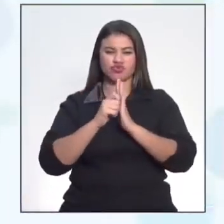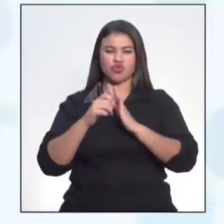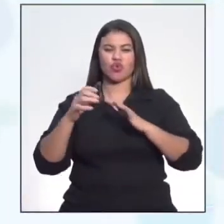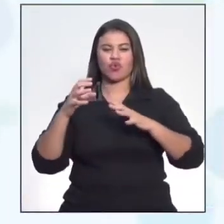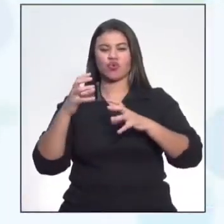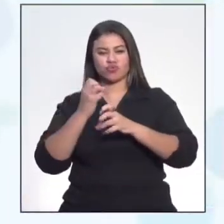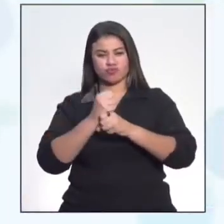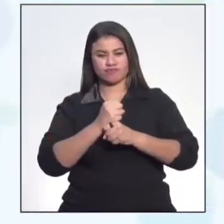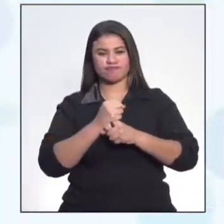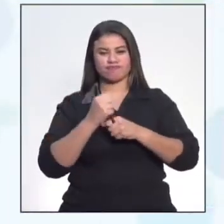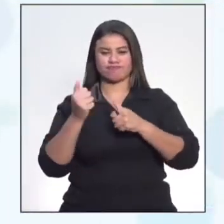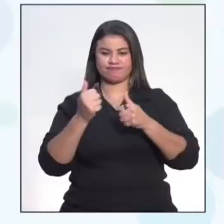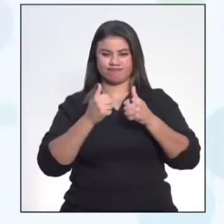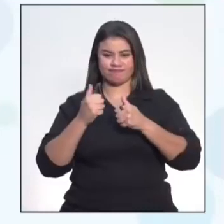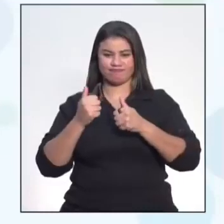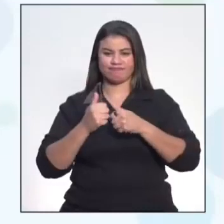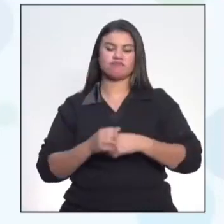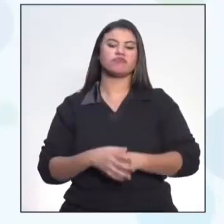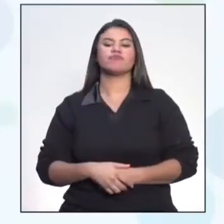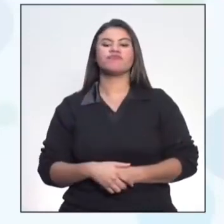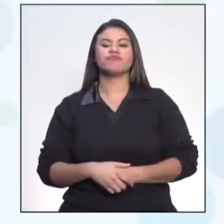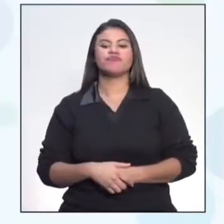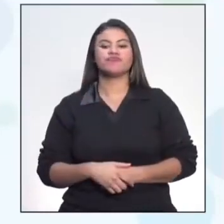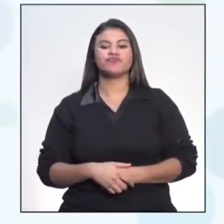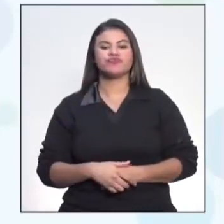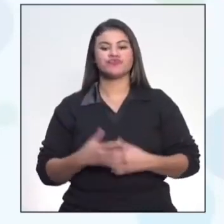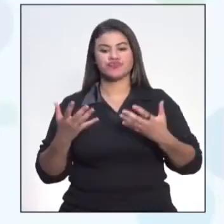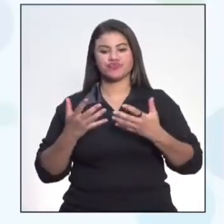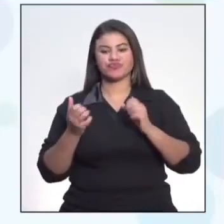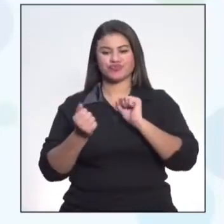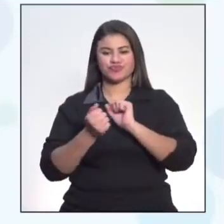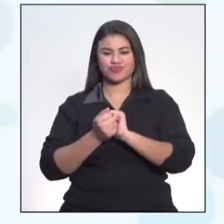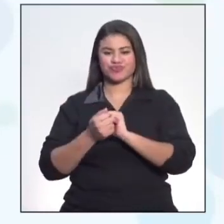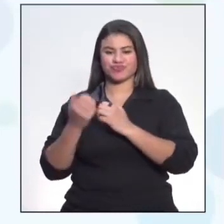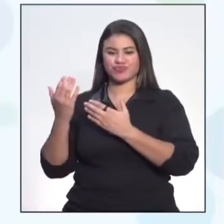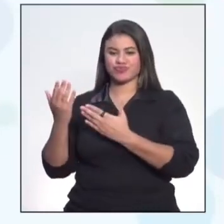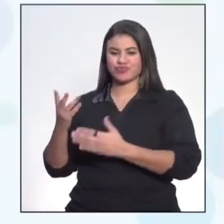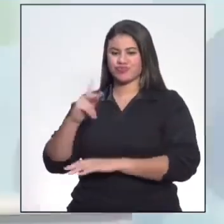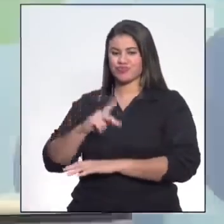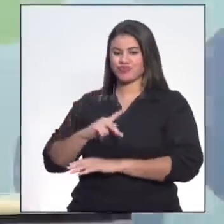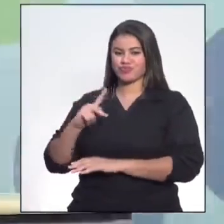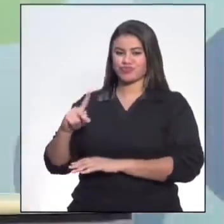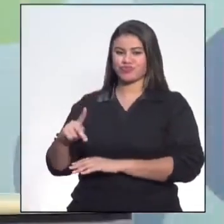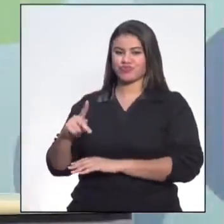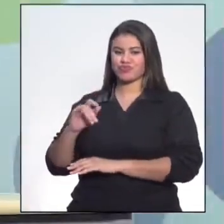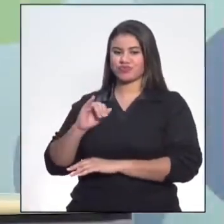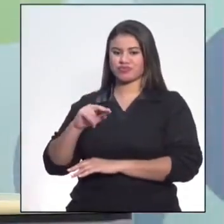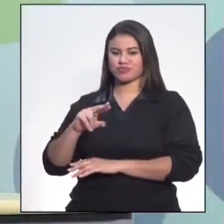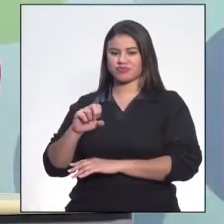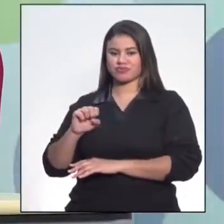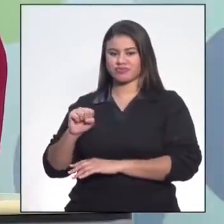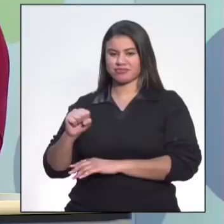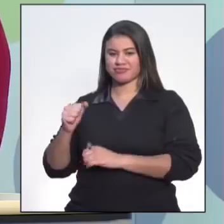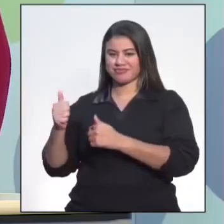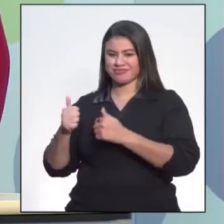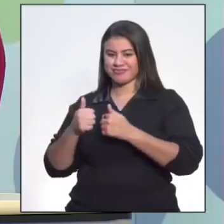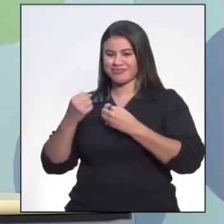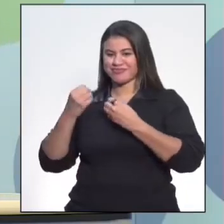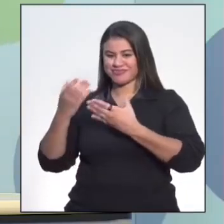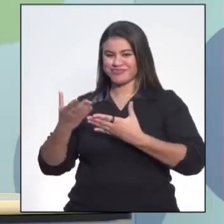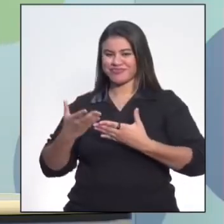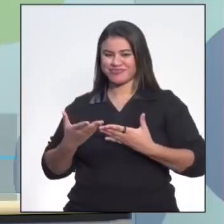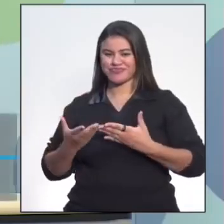cálculos, tá bom? Sempre que for necessário. Conto hoje com a presença da professora Inês. Tudo bem, professora Inês? Seja